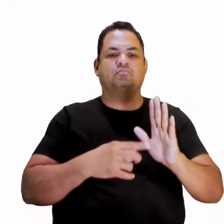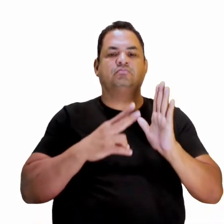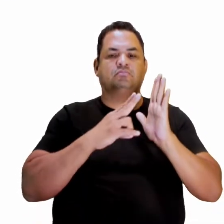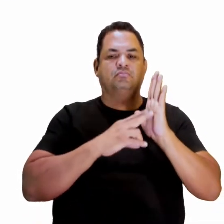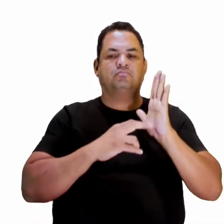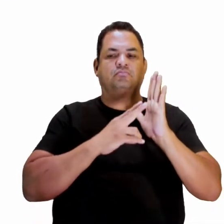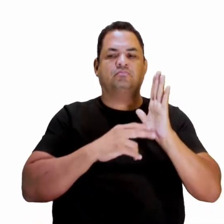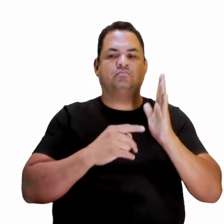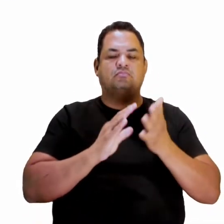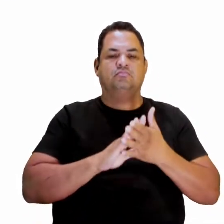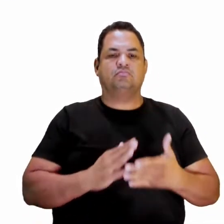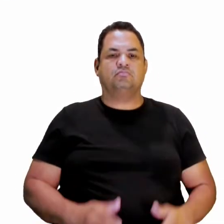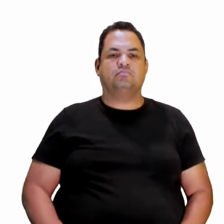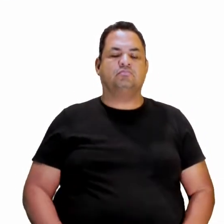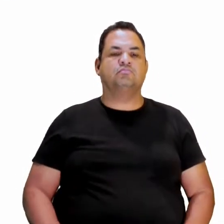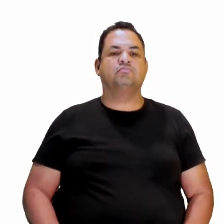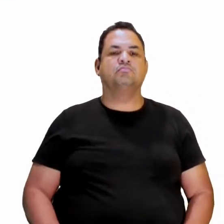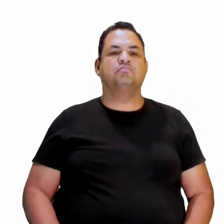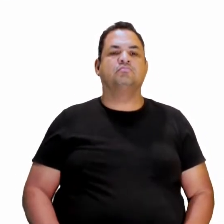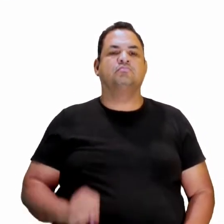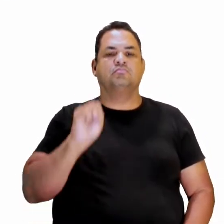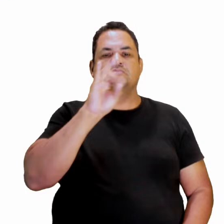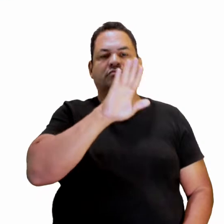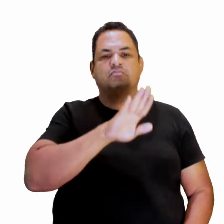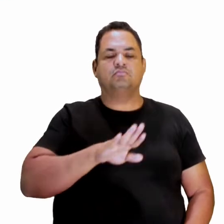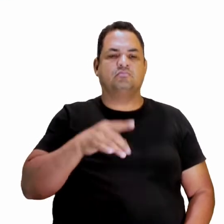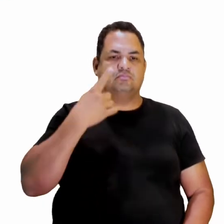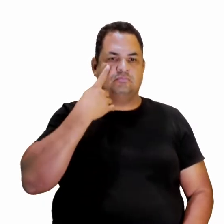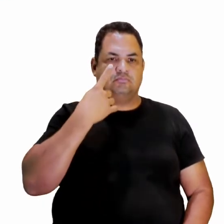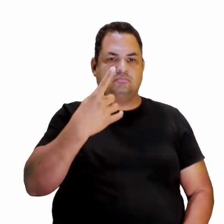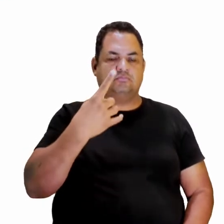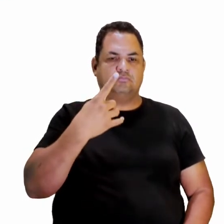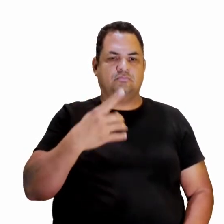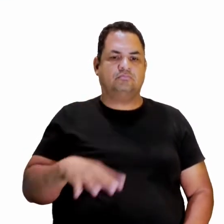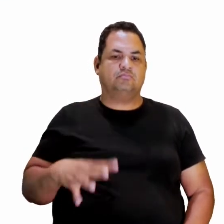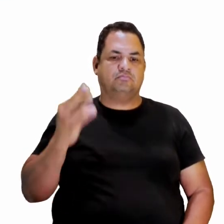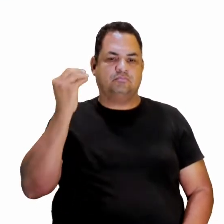para vocês. E através das imagens,